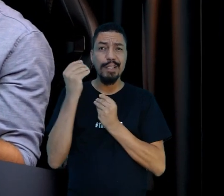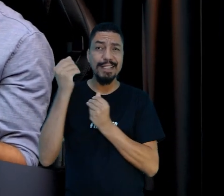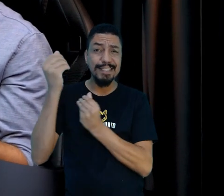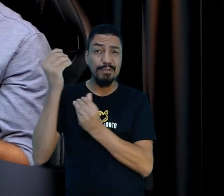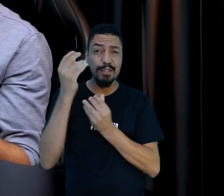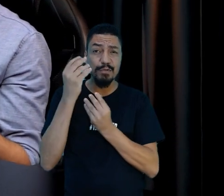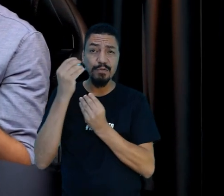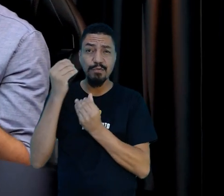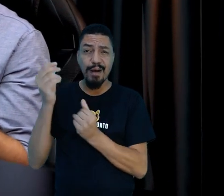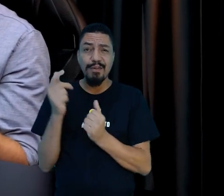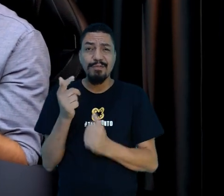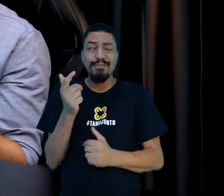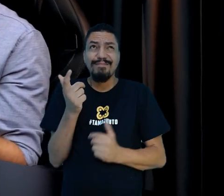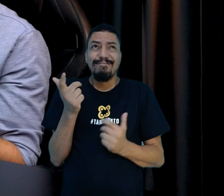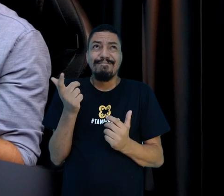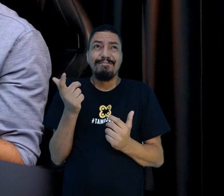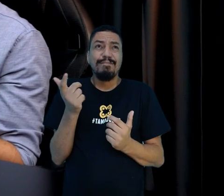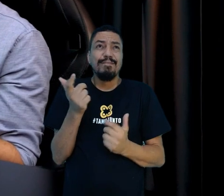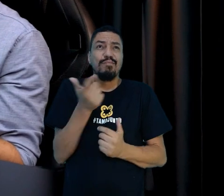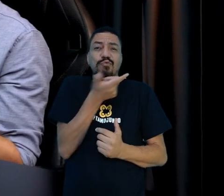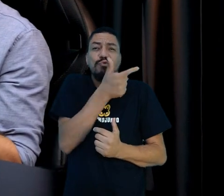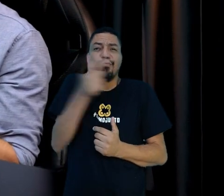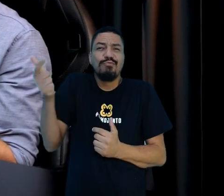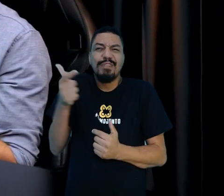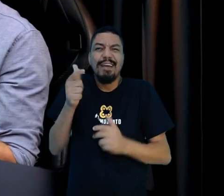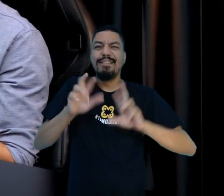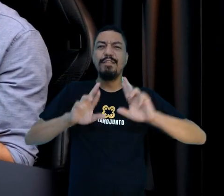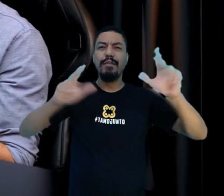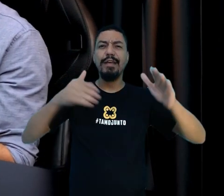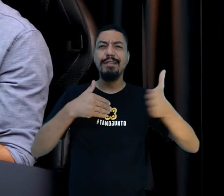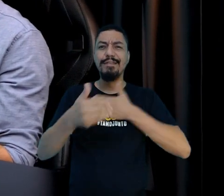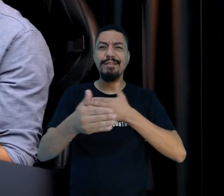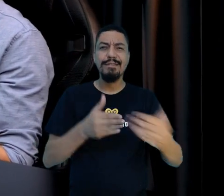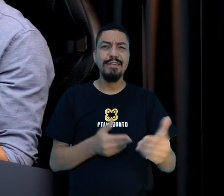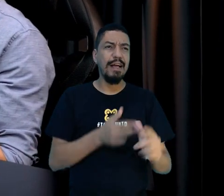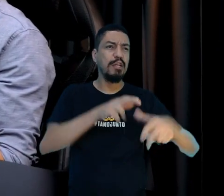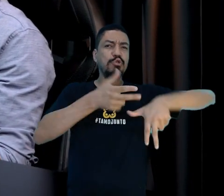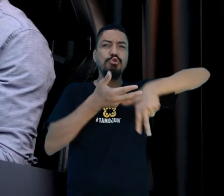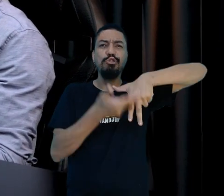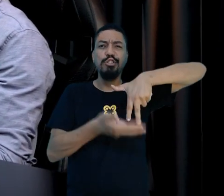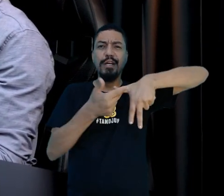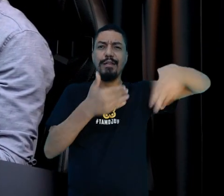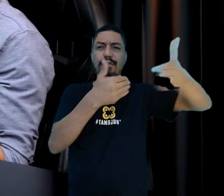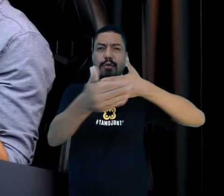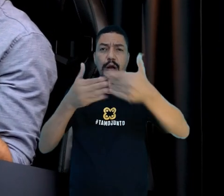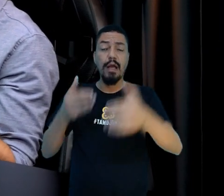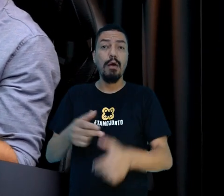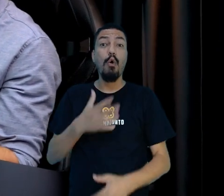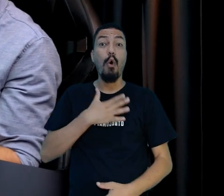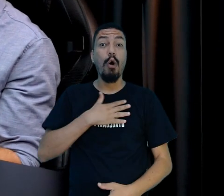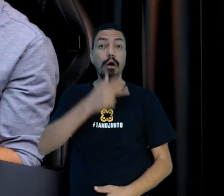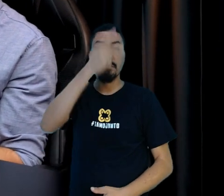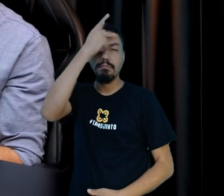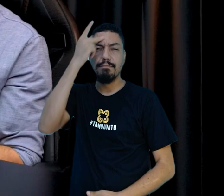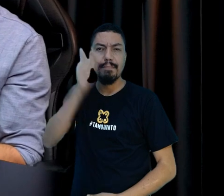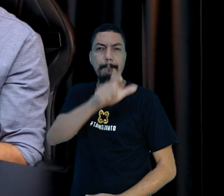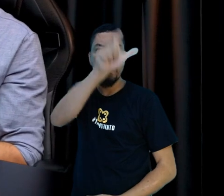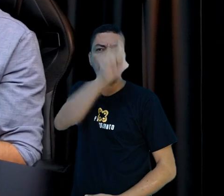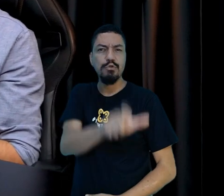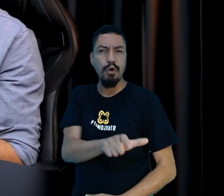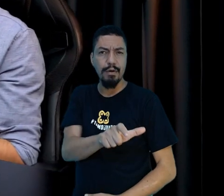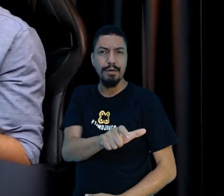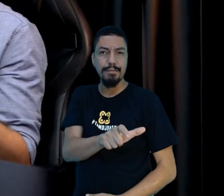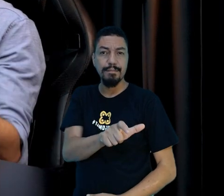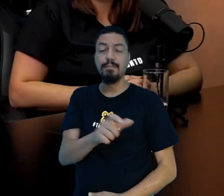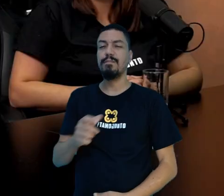Afetivo sexualmente se não, não, não fazem tanto essa distinção de gênero. Então se interessam por pessoas, em geral.